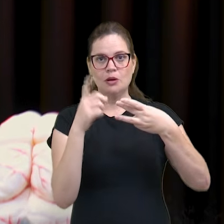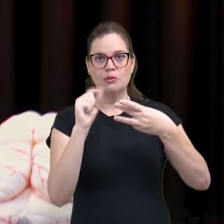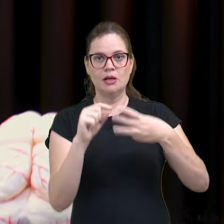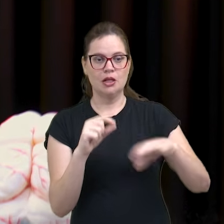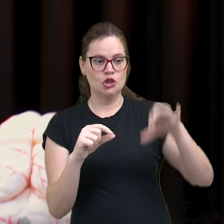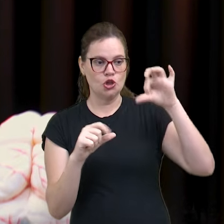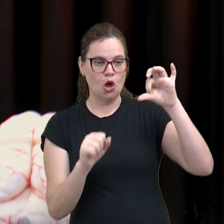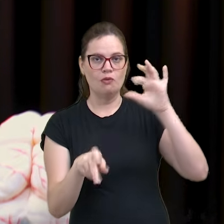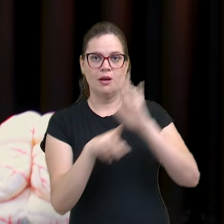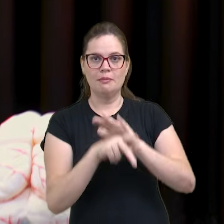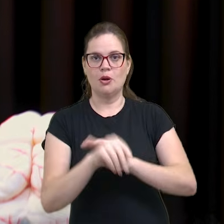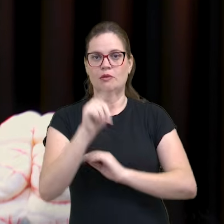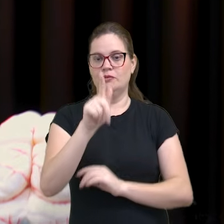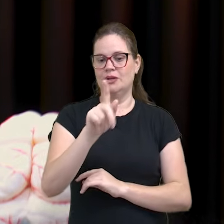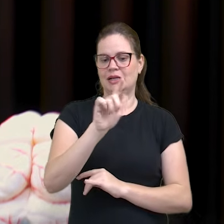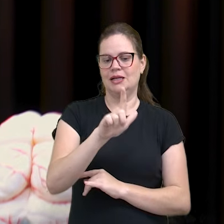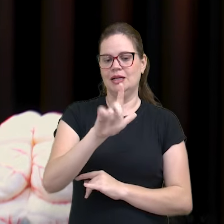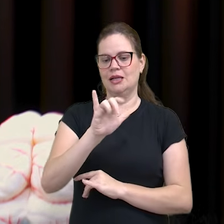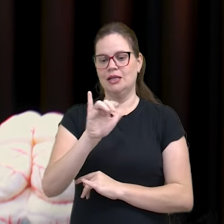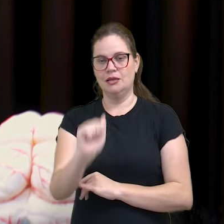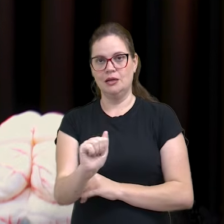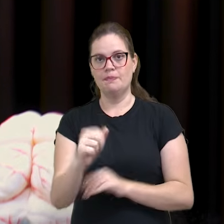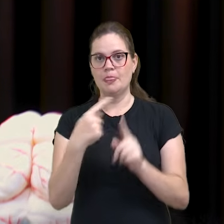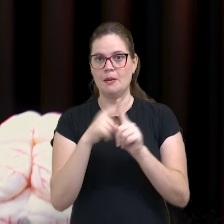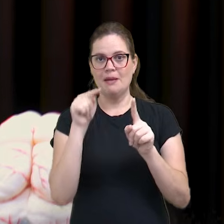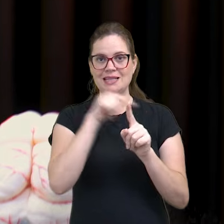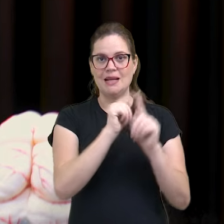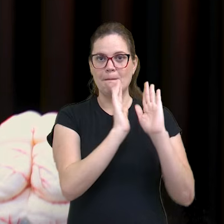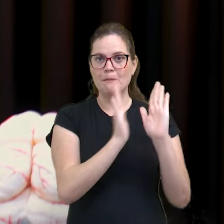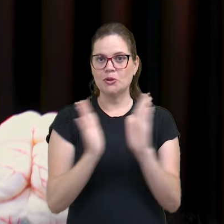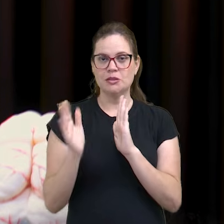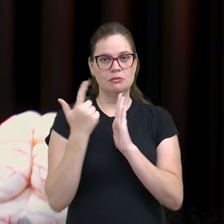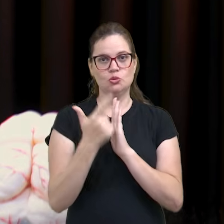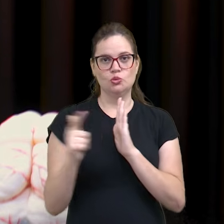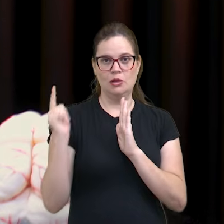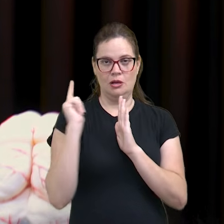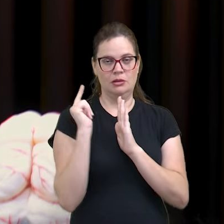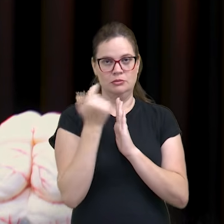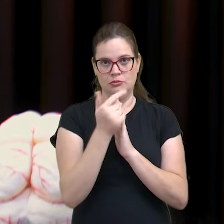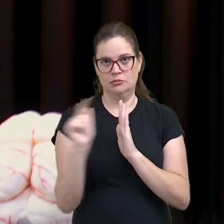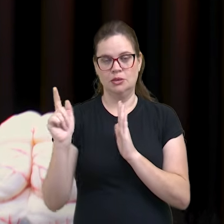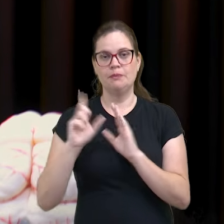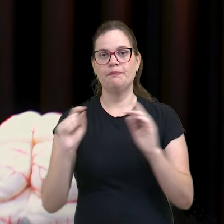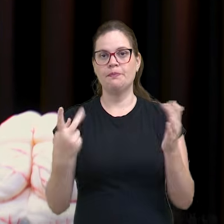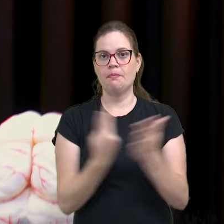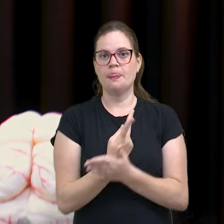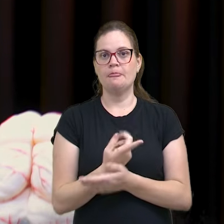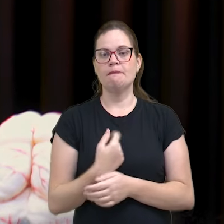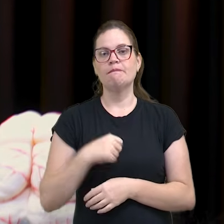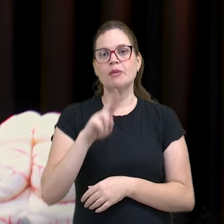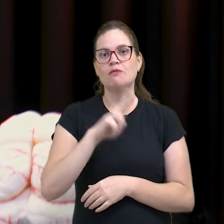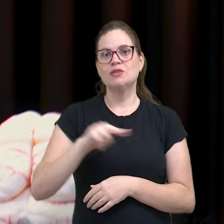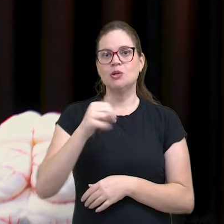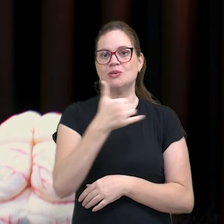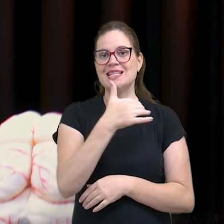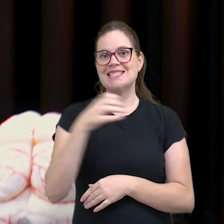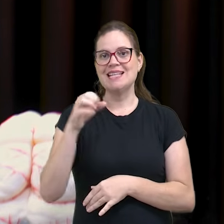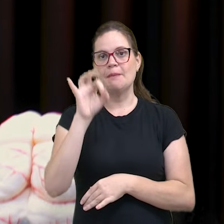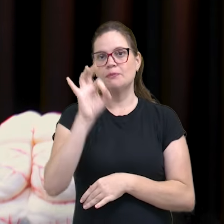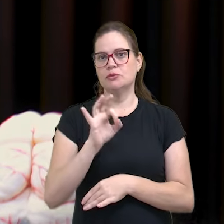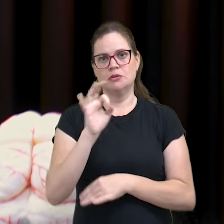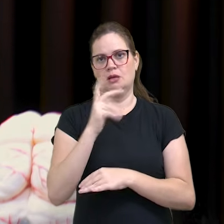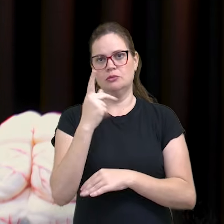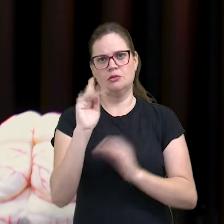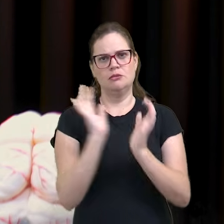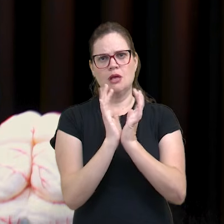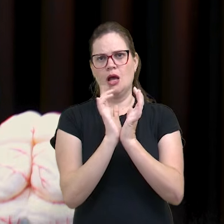células que você tem no cérebro, 9 são células da glia. Só que elas não possuem processamento. Nunca vai ter.